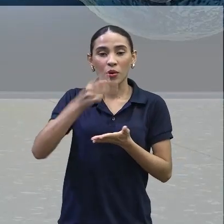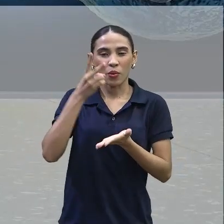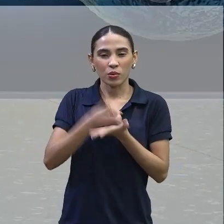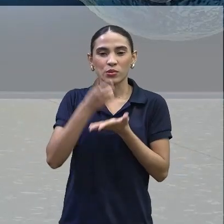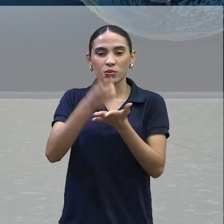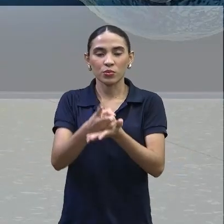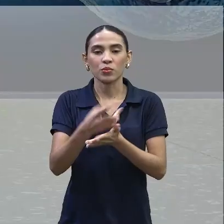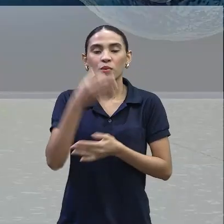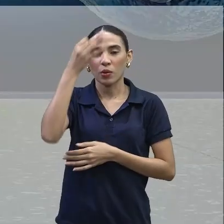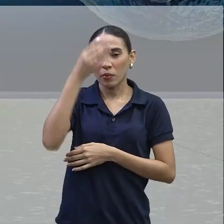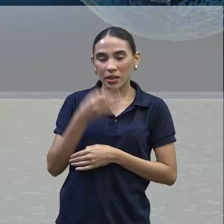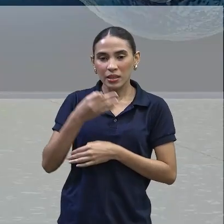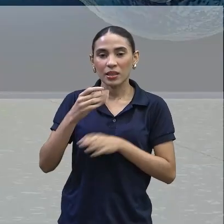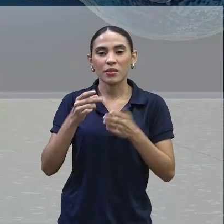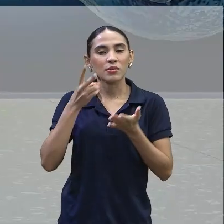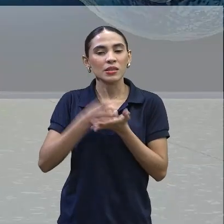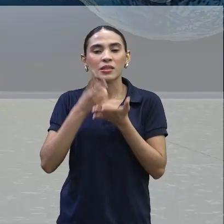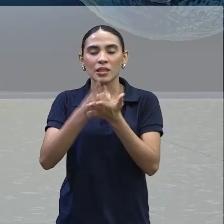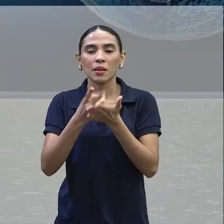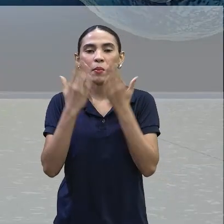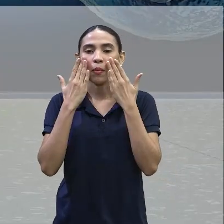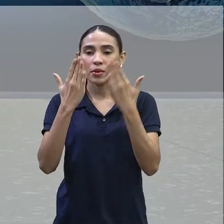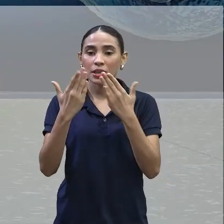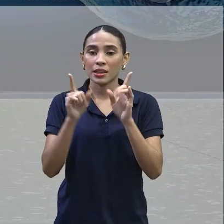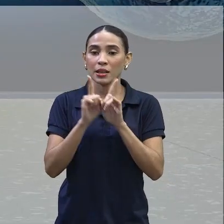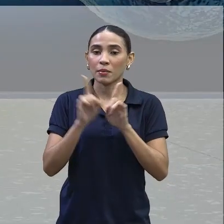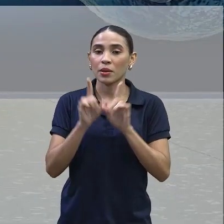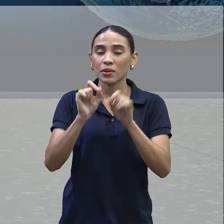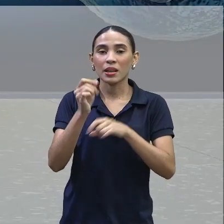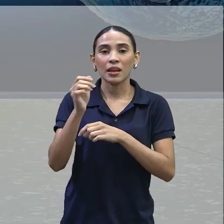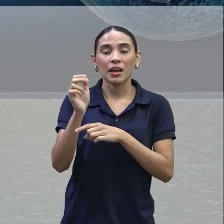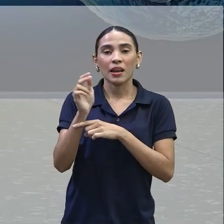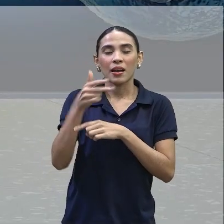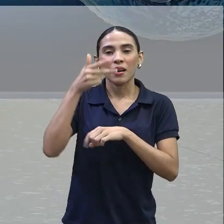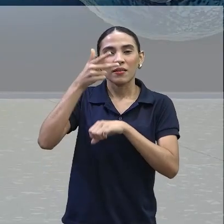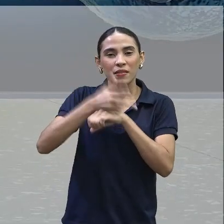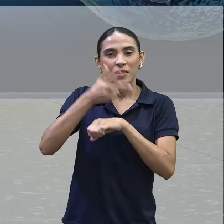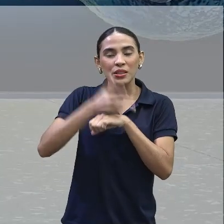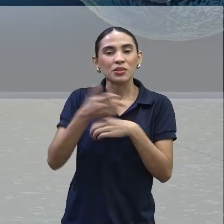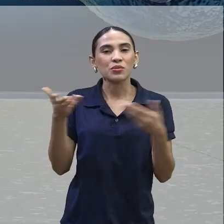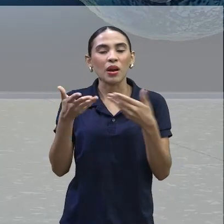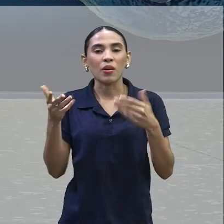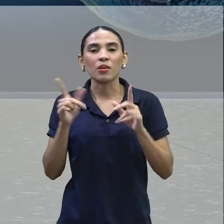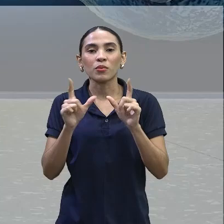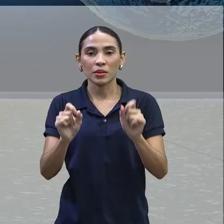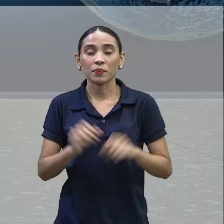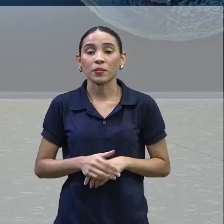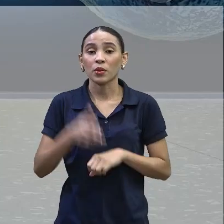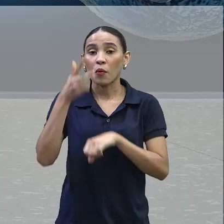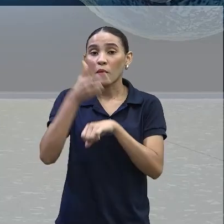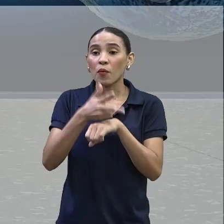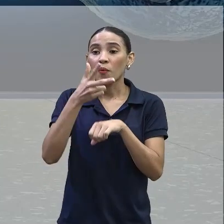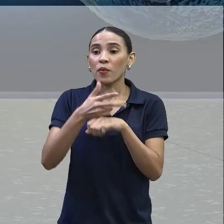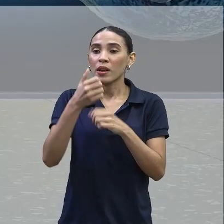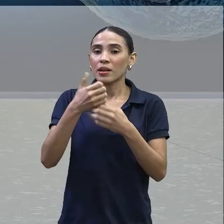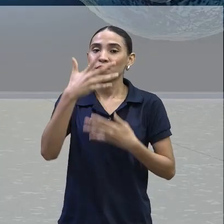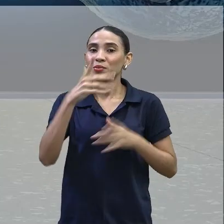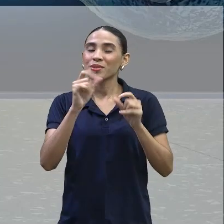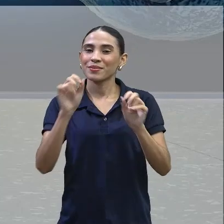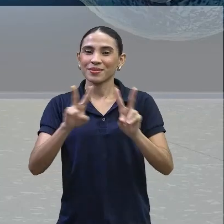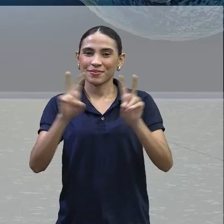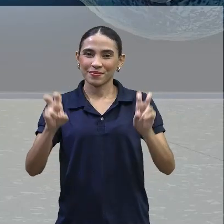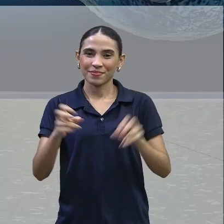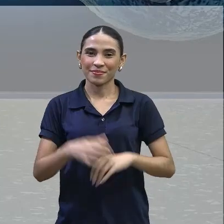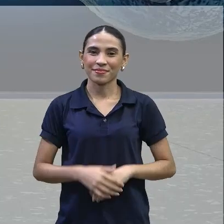aí compreendendo, e eu sempre gosto de mostrar para vocês vídeos, vamos ver agora aí um vídeo sobre esse